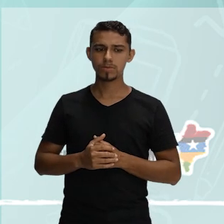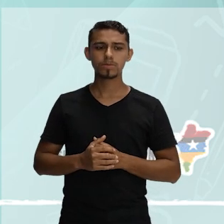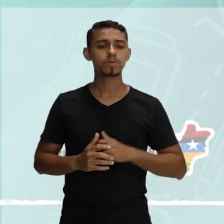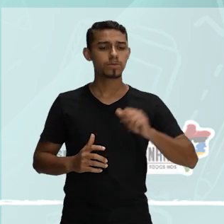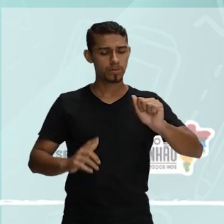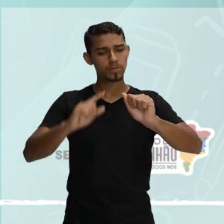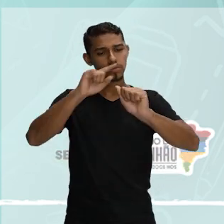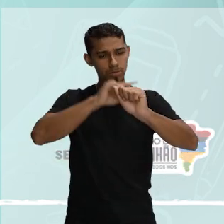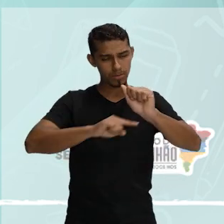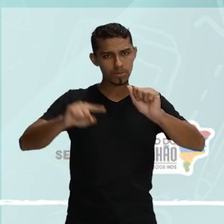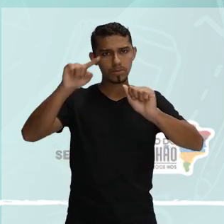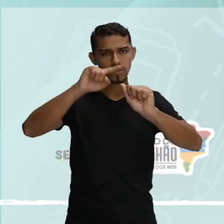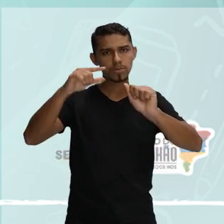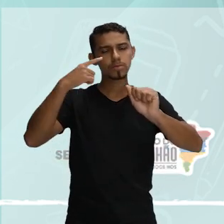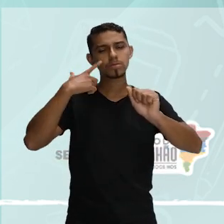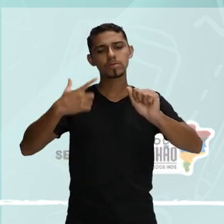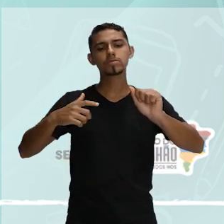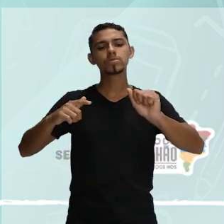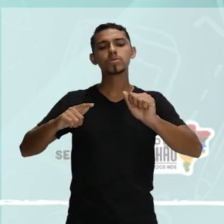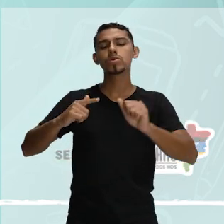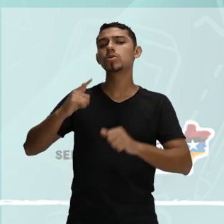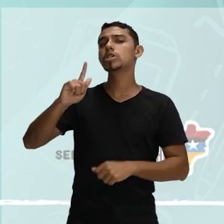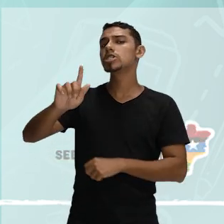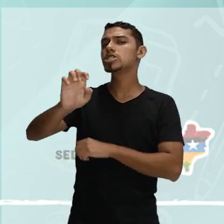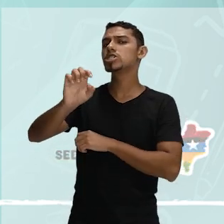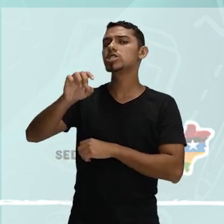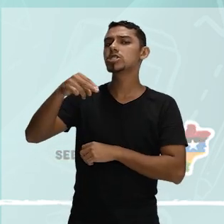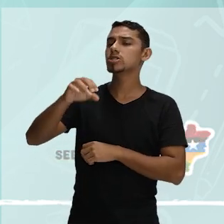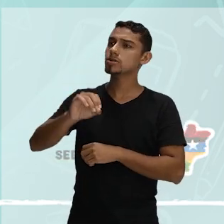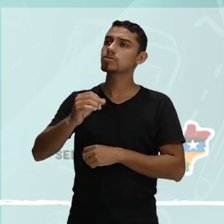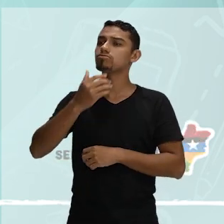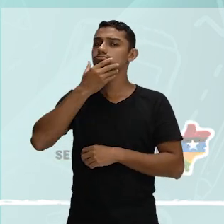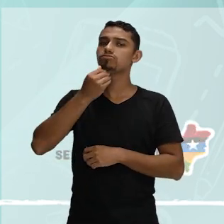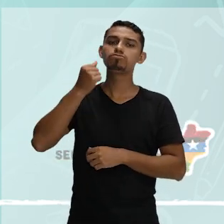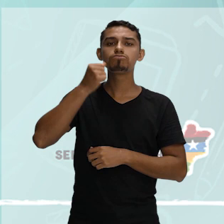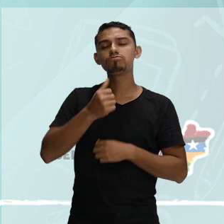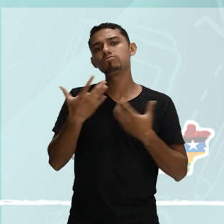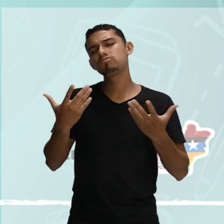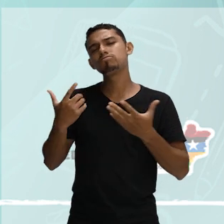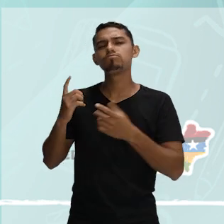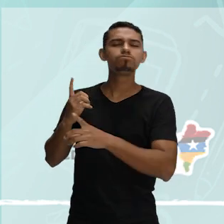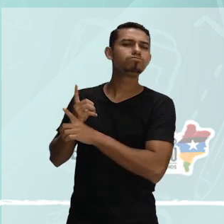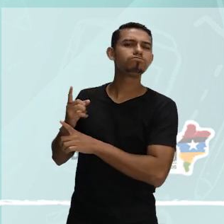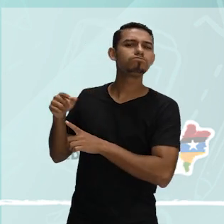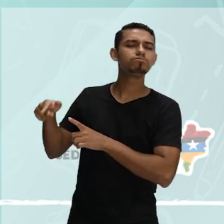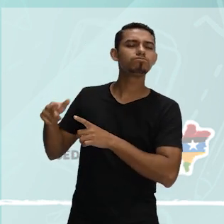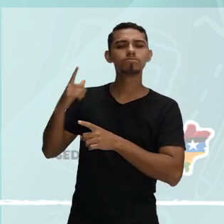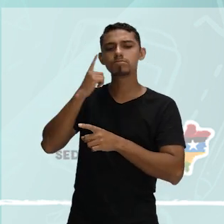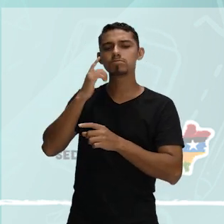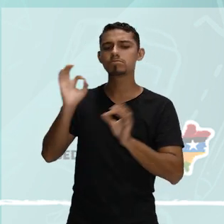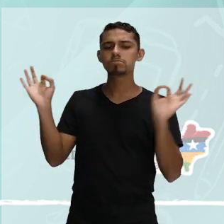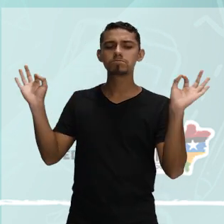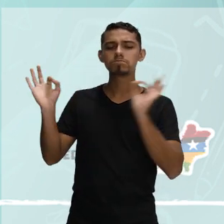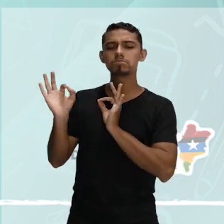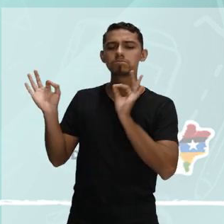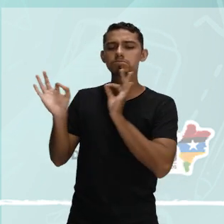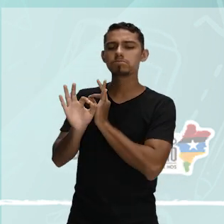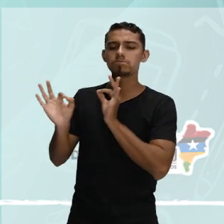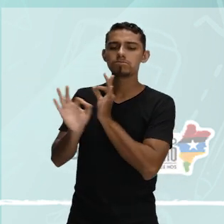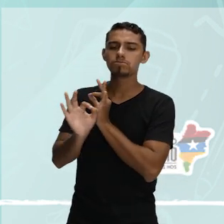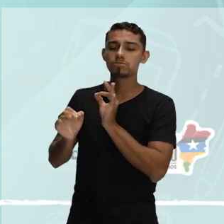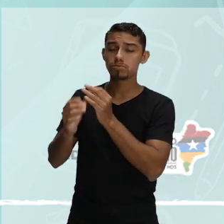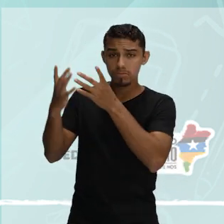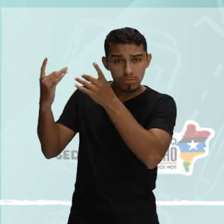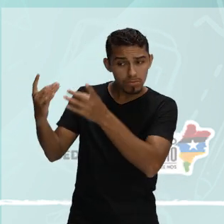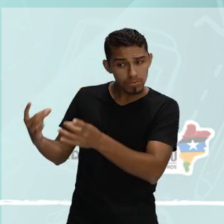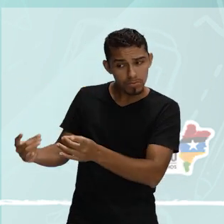letra A, quando ele fala assim: o gênero ele pode ser indicado sem se referir a uma espécie